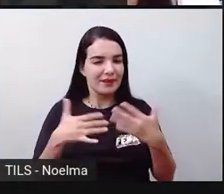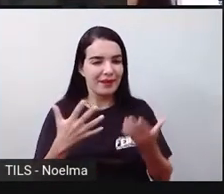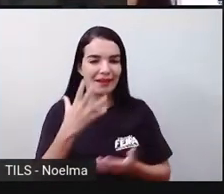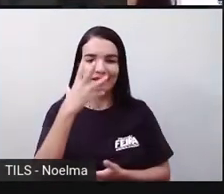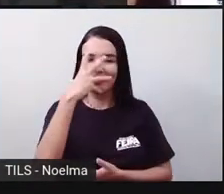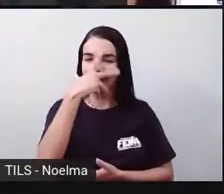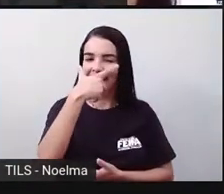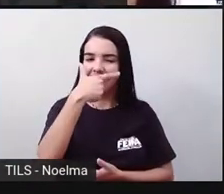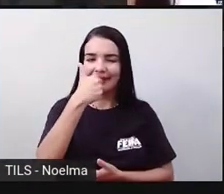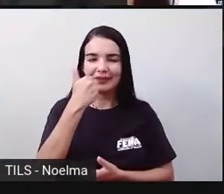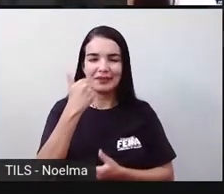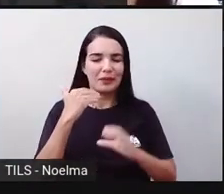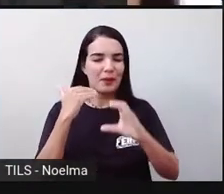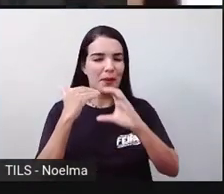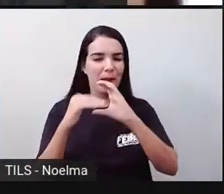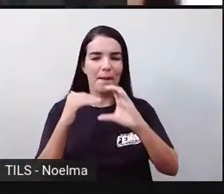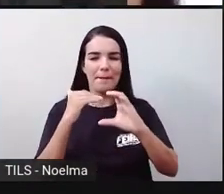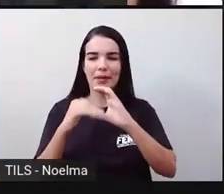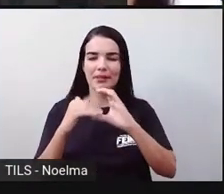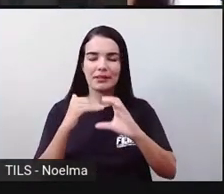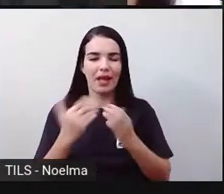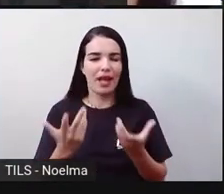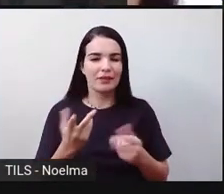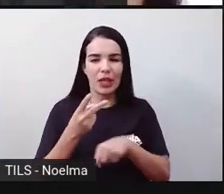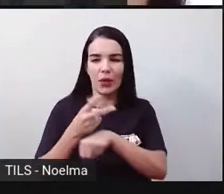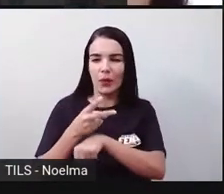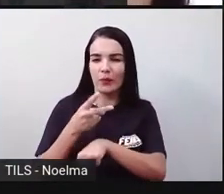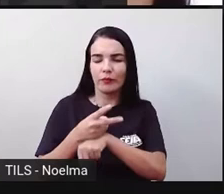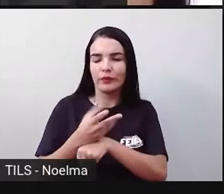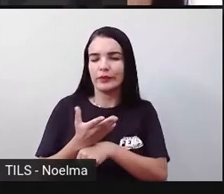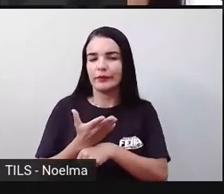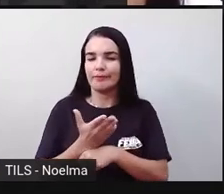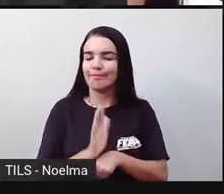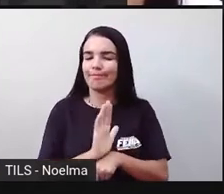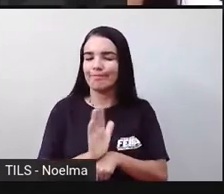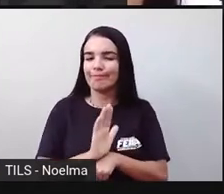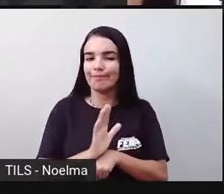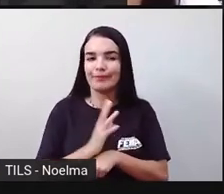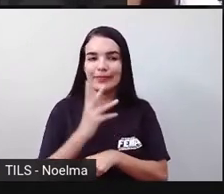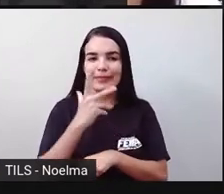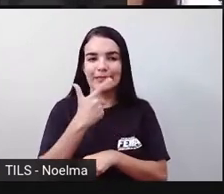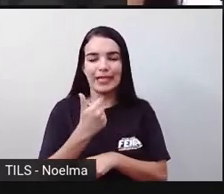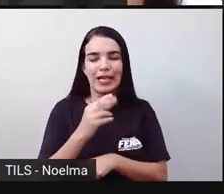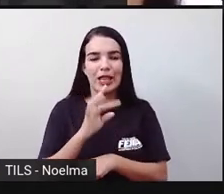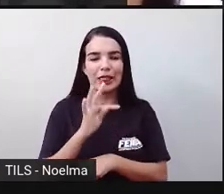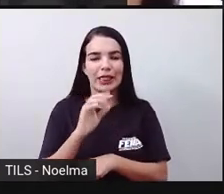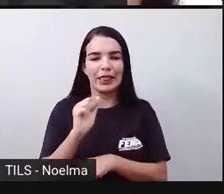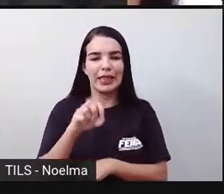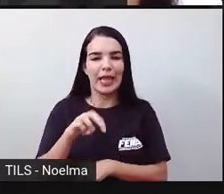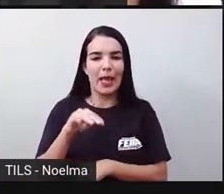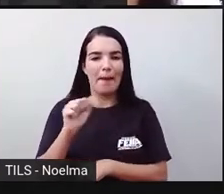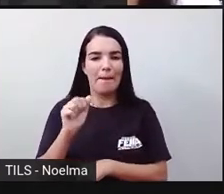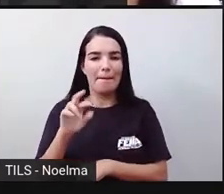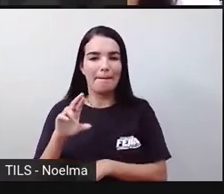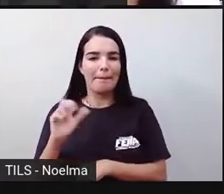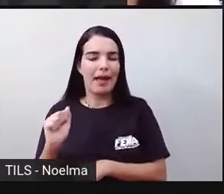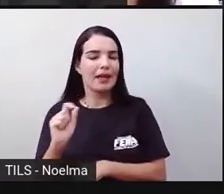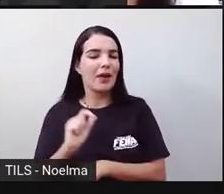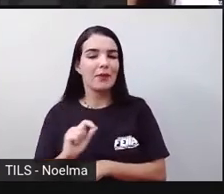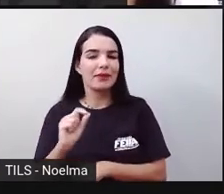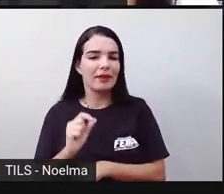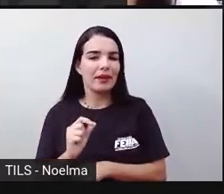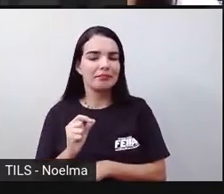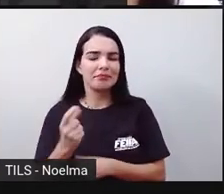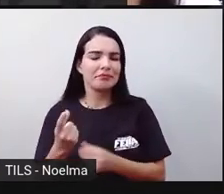Não é a mensagem aí trazida por esse curta. Se chama Tamara, e aí ele faz